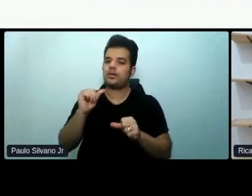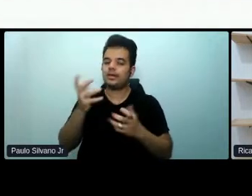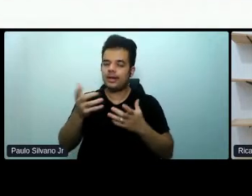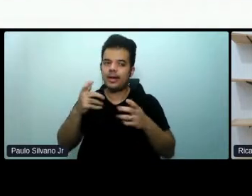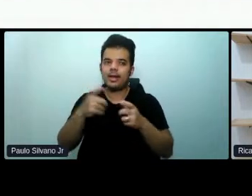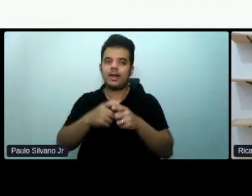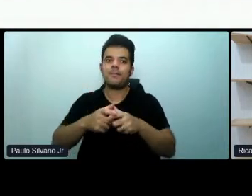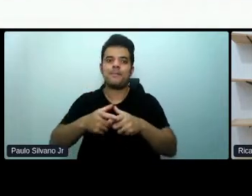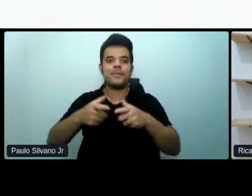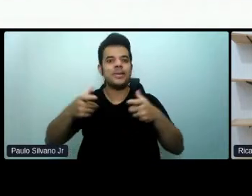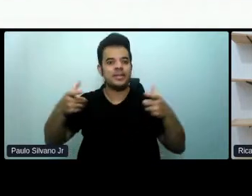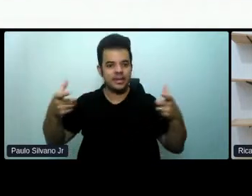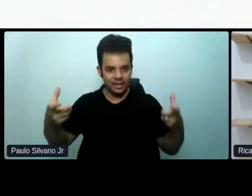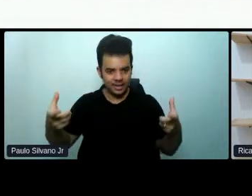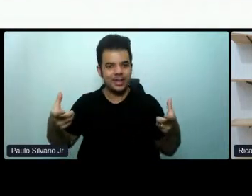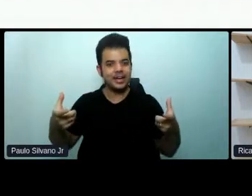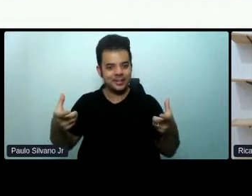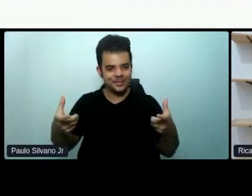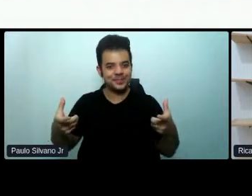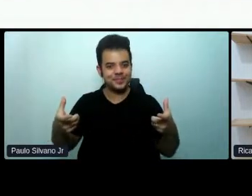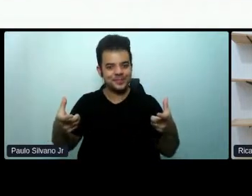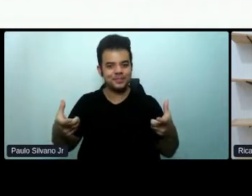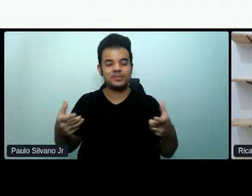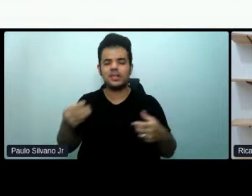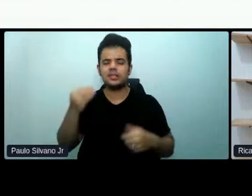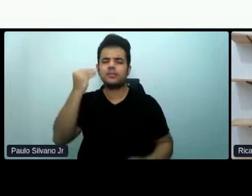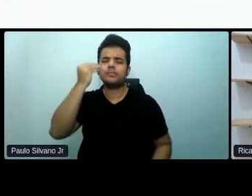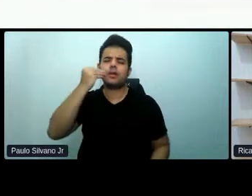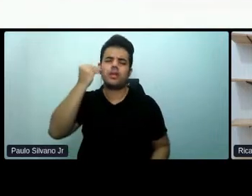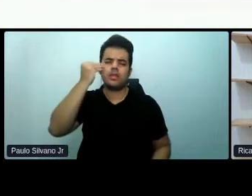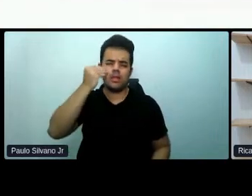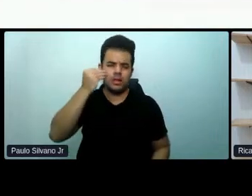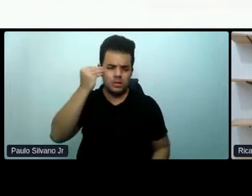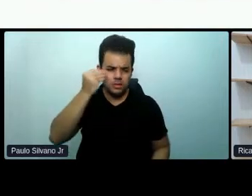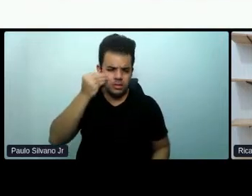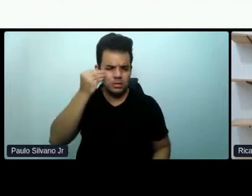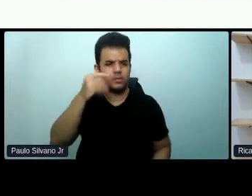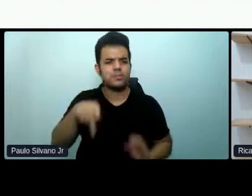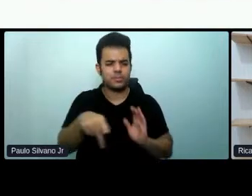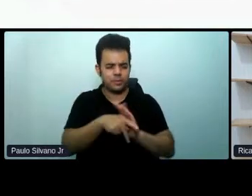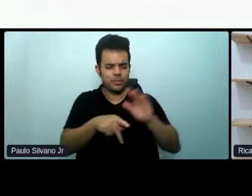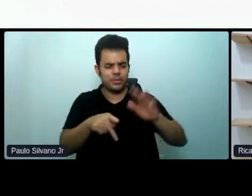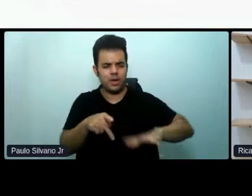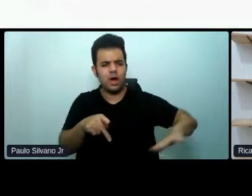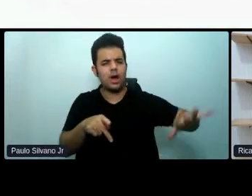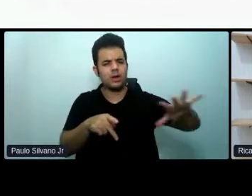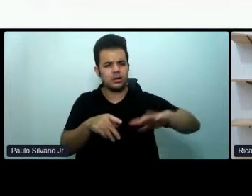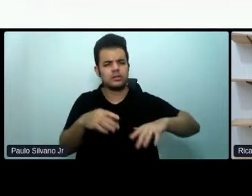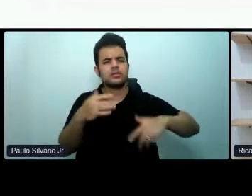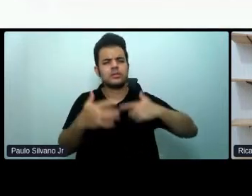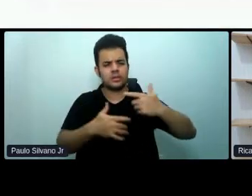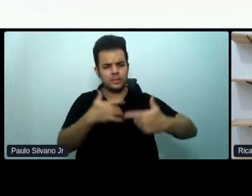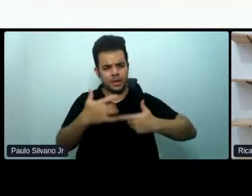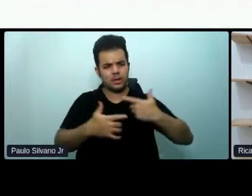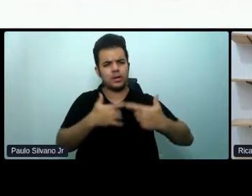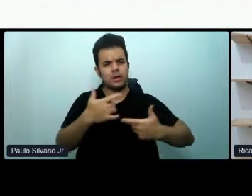ampliar. Eu consegui muita experiência trabalhando nessa área e